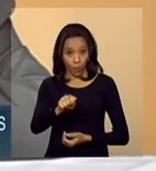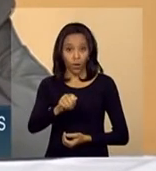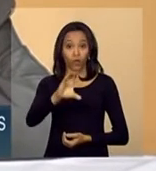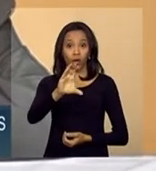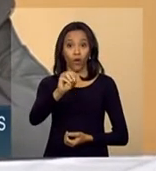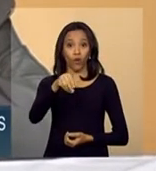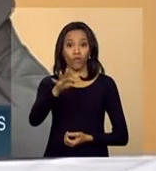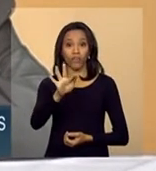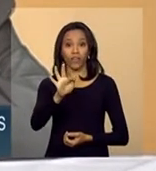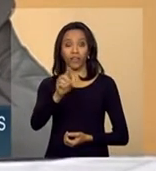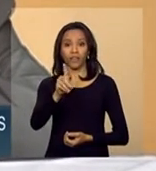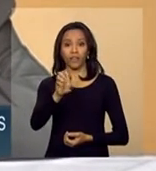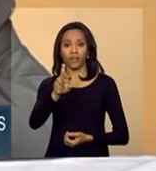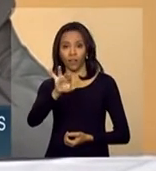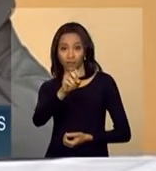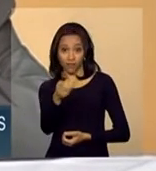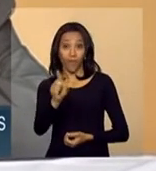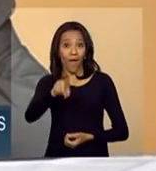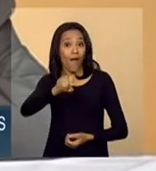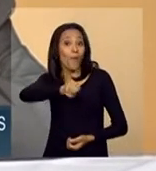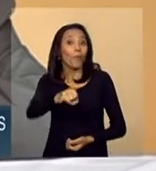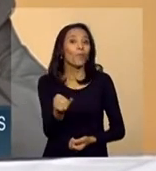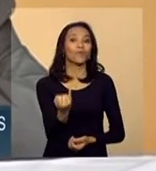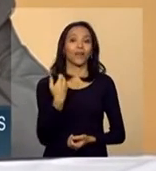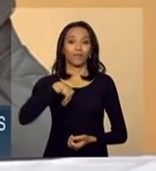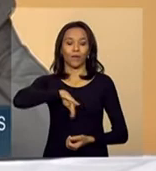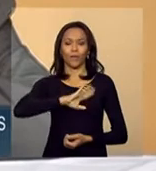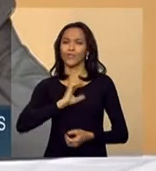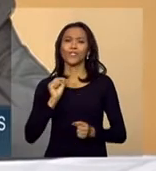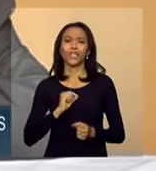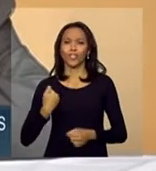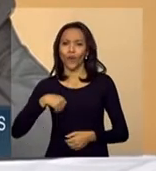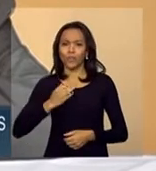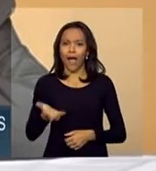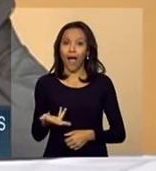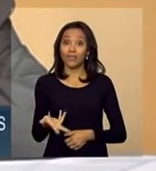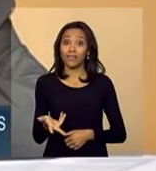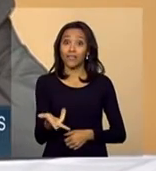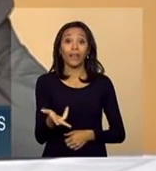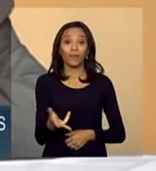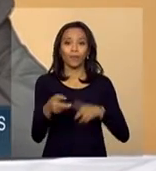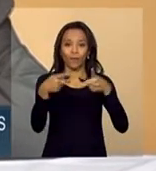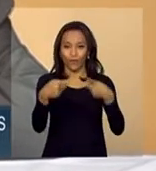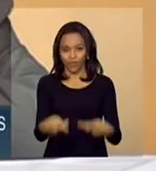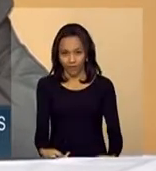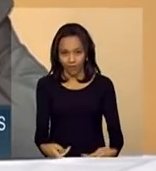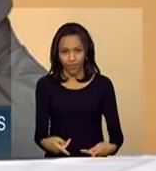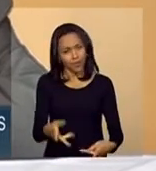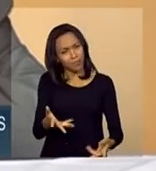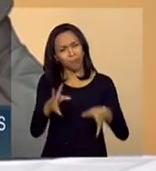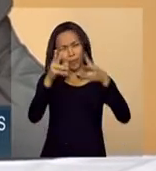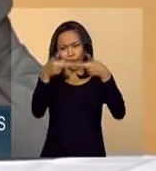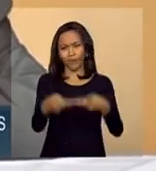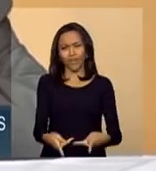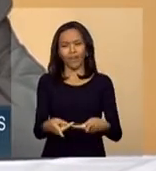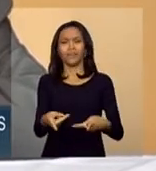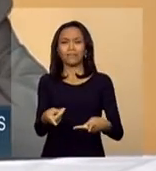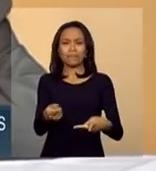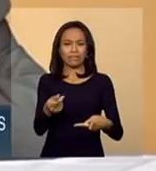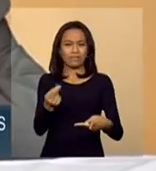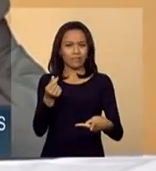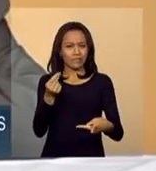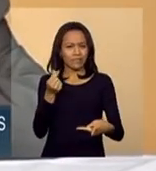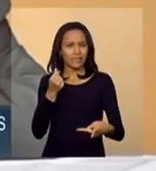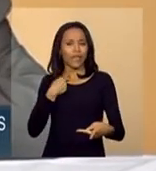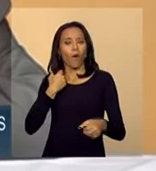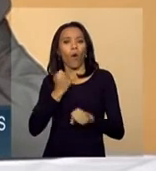ela foi uma grande oportunidade para nós para acelerarmos os nossos projetos. Né? Normalmente, projetos que estavam na